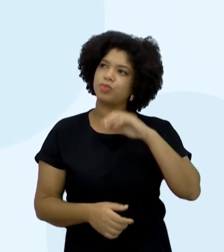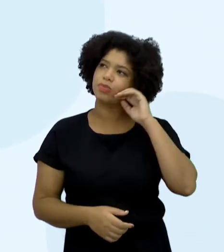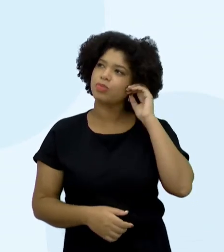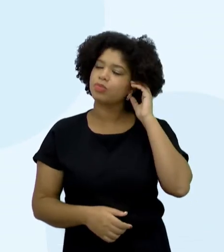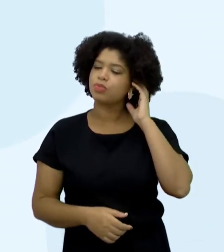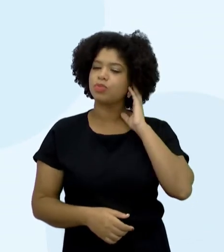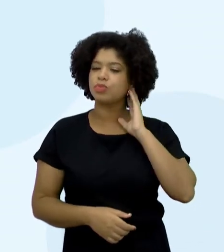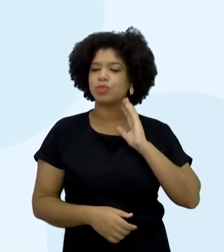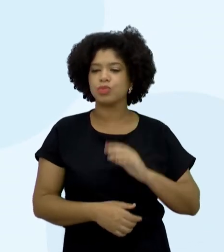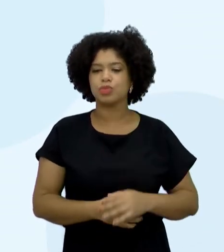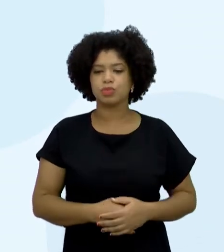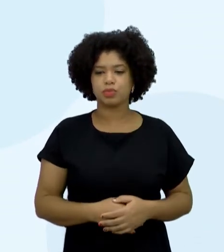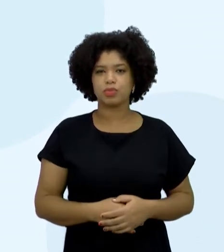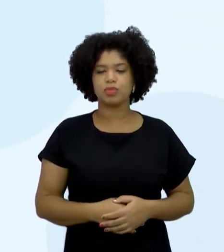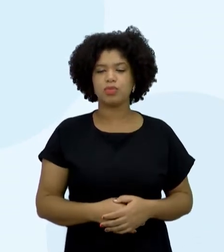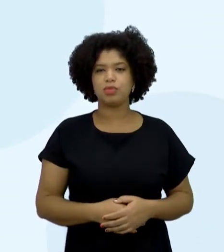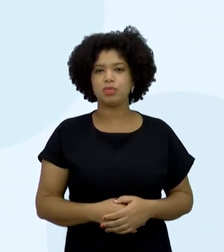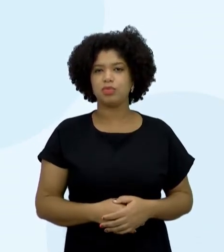ao incidirem